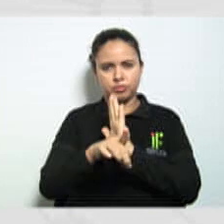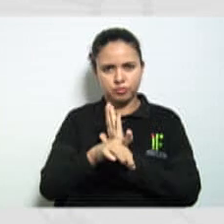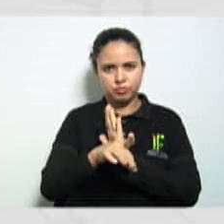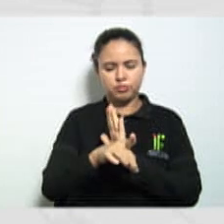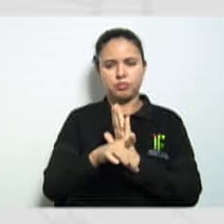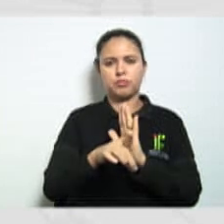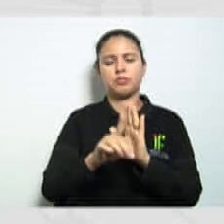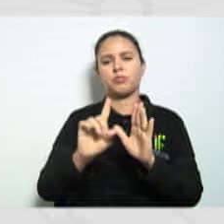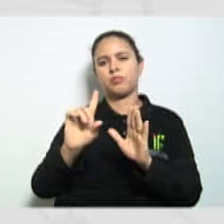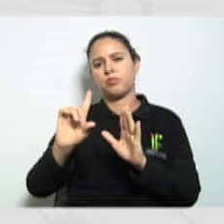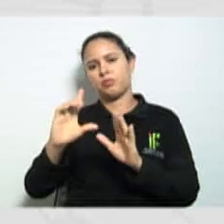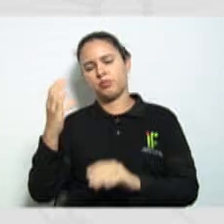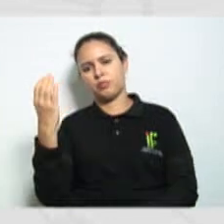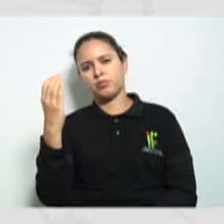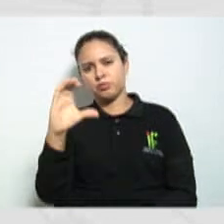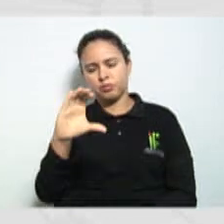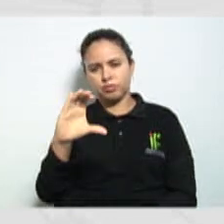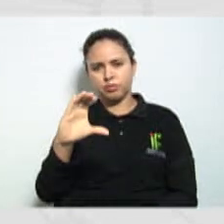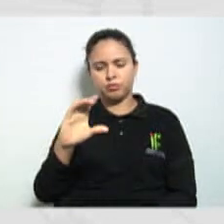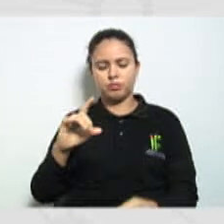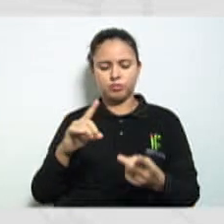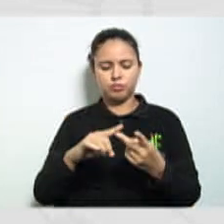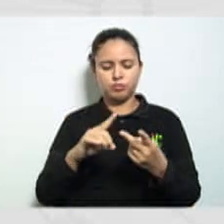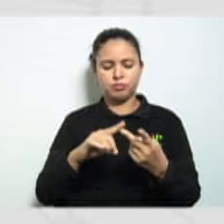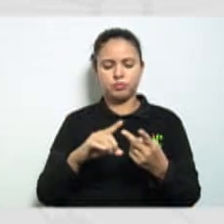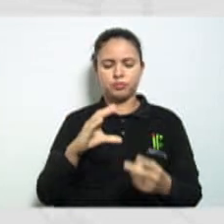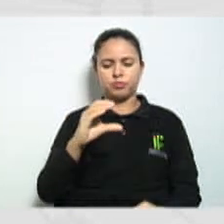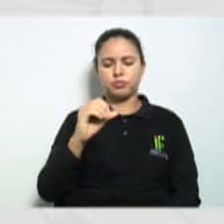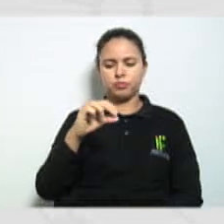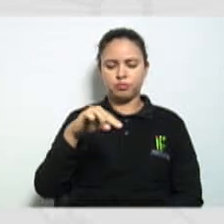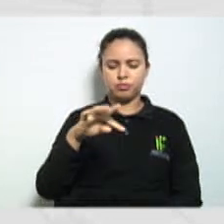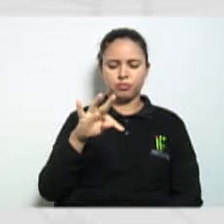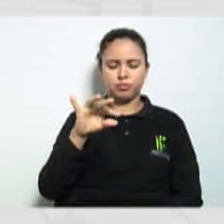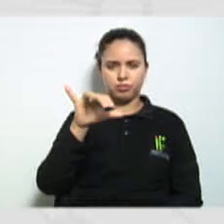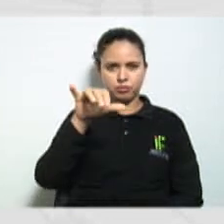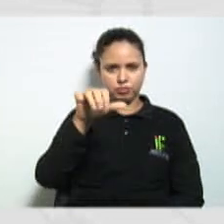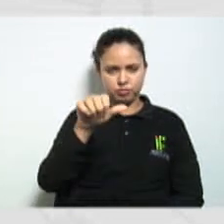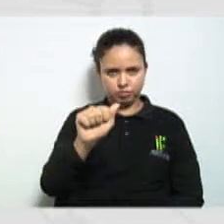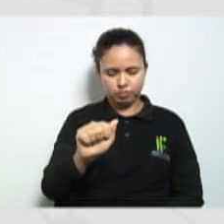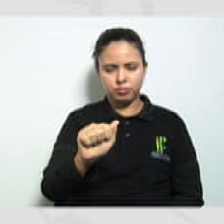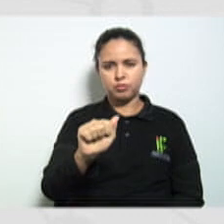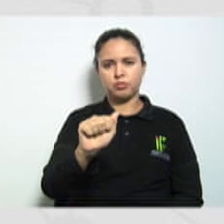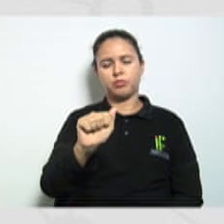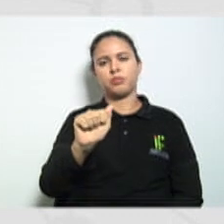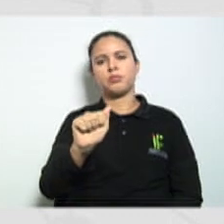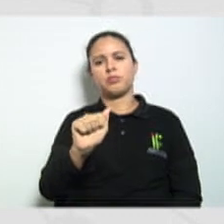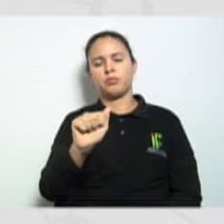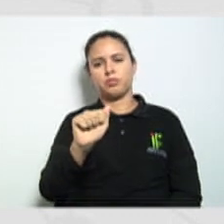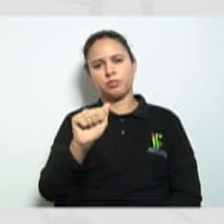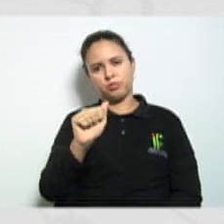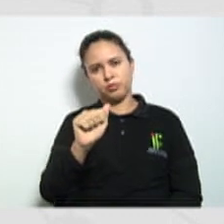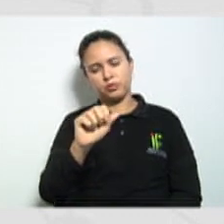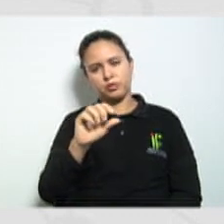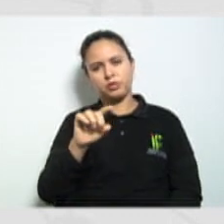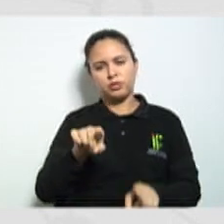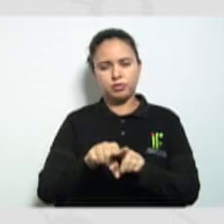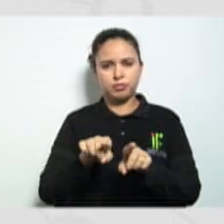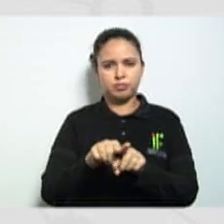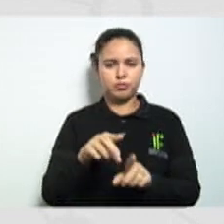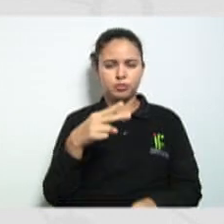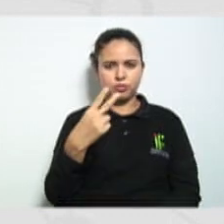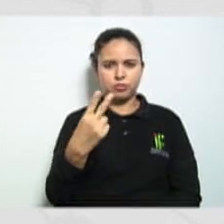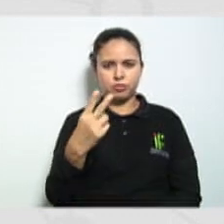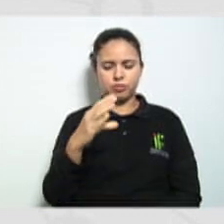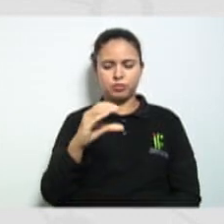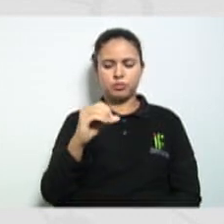fórmula requer uma conta devedora e 2 ou mais contas credoras. Terceira